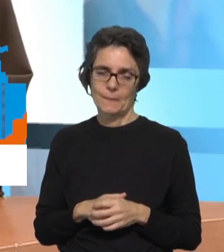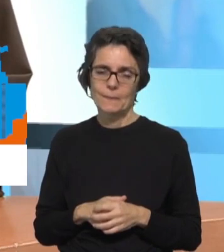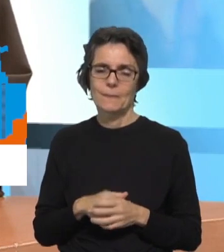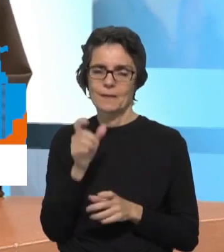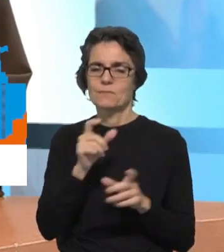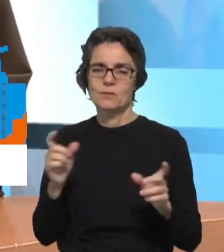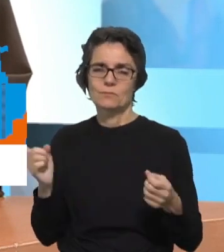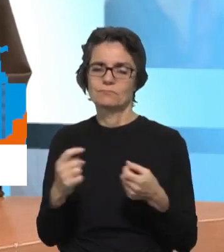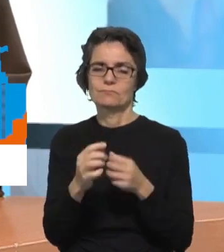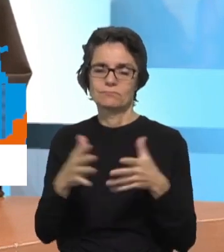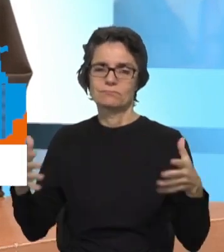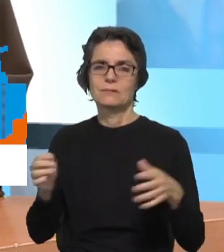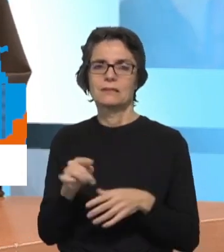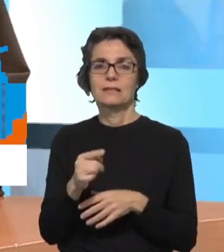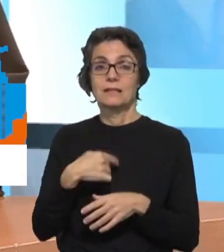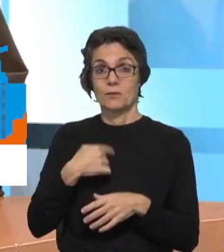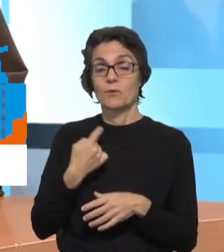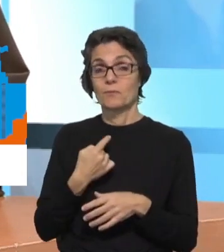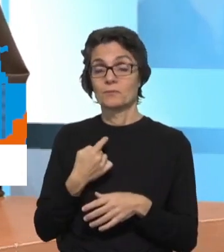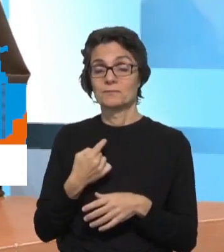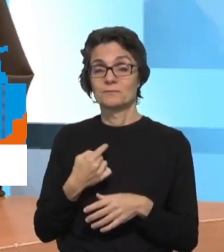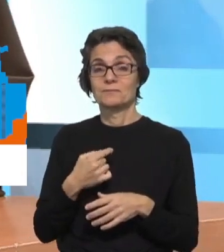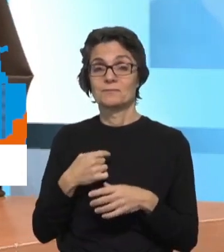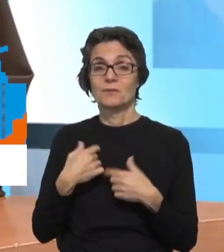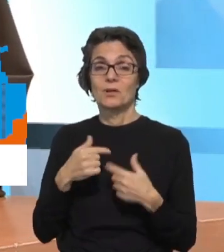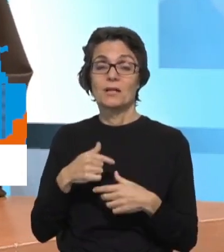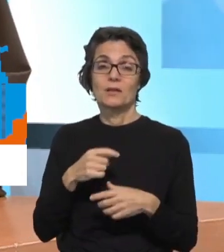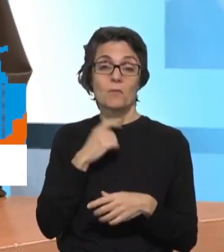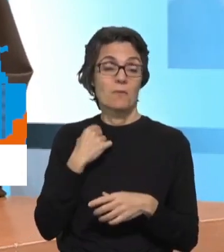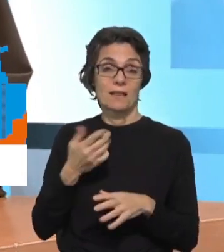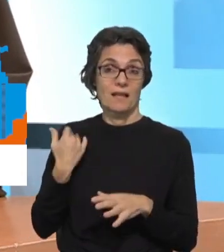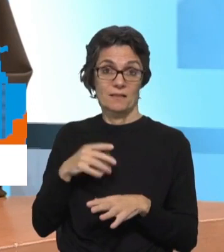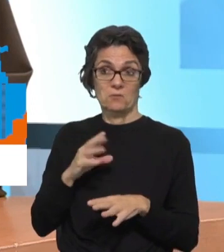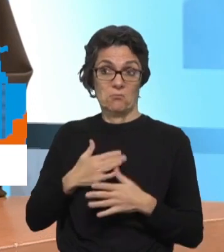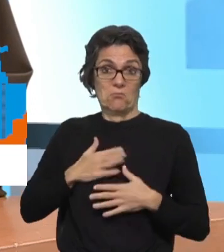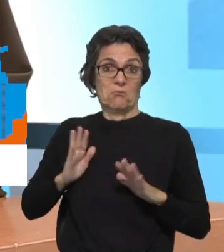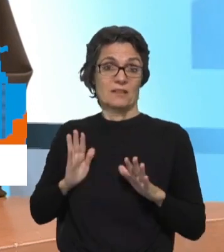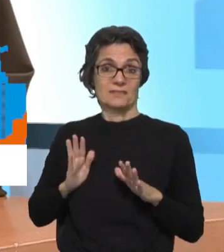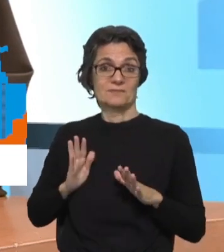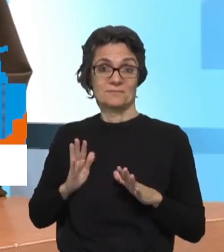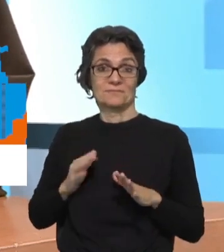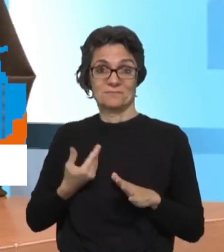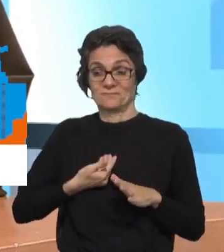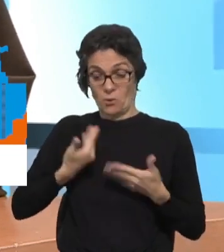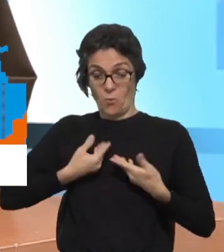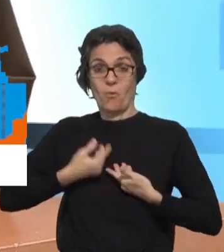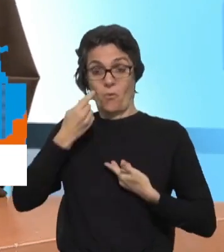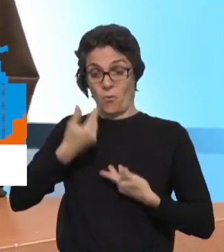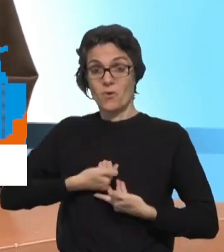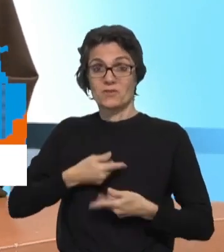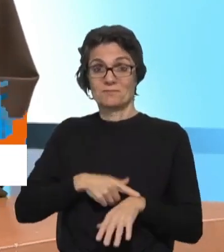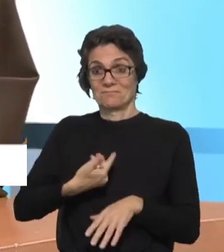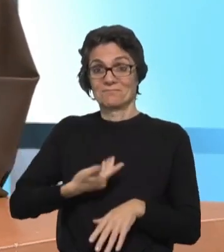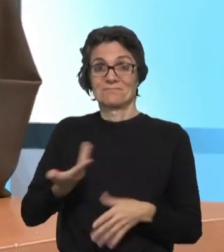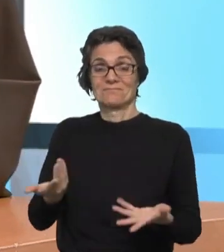sou um dos frades que veio, que não queria ser padre, hoje sou padre, mas não queria ser padre, e naquele tempo em que nós nos conhecemos, já há